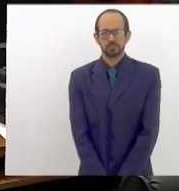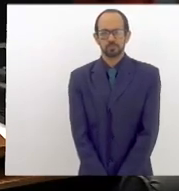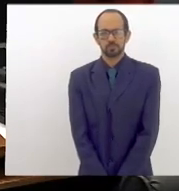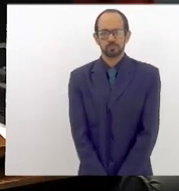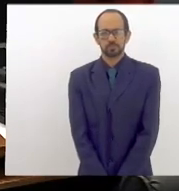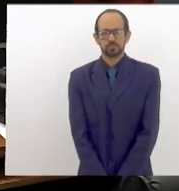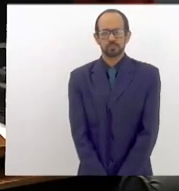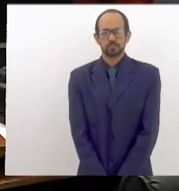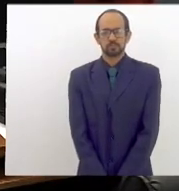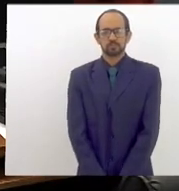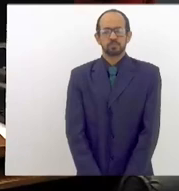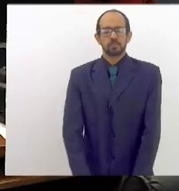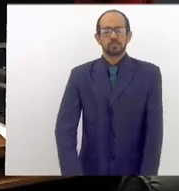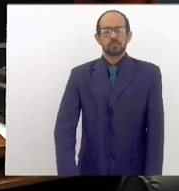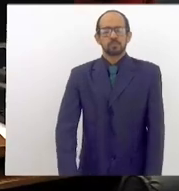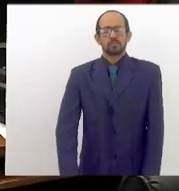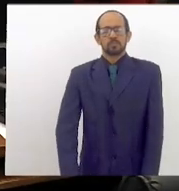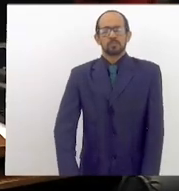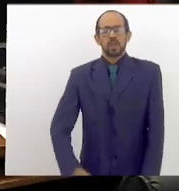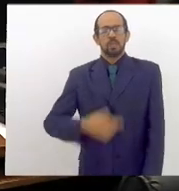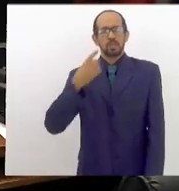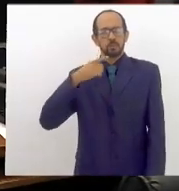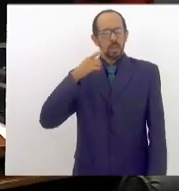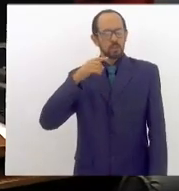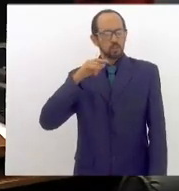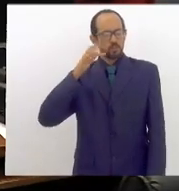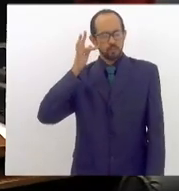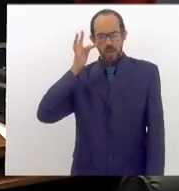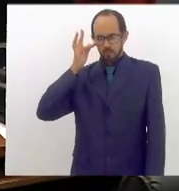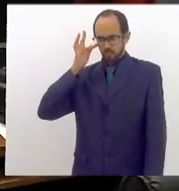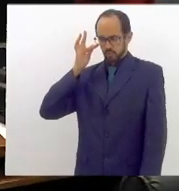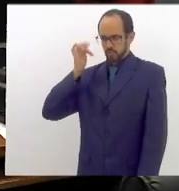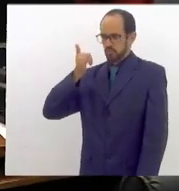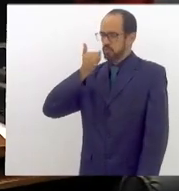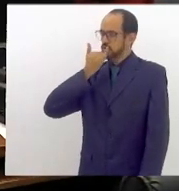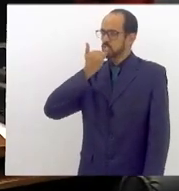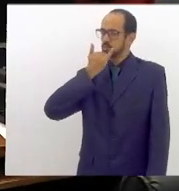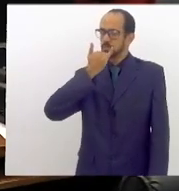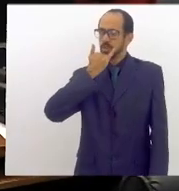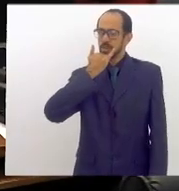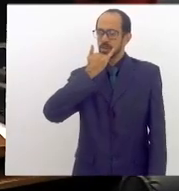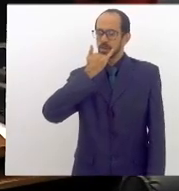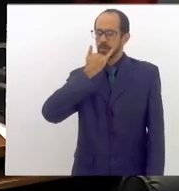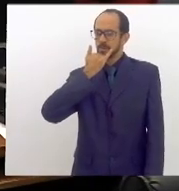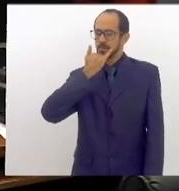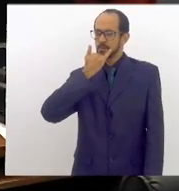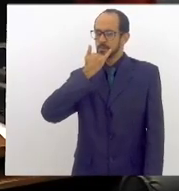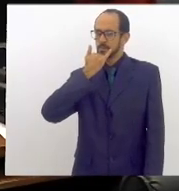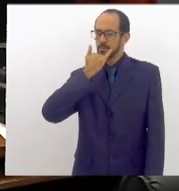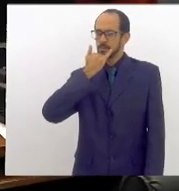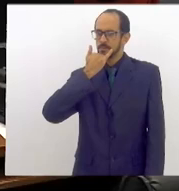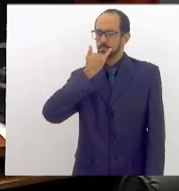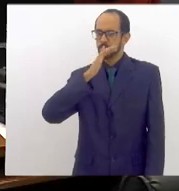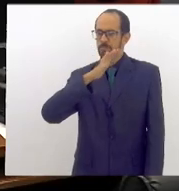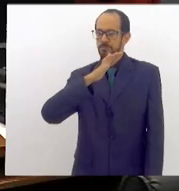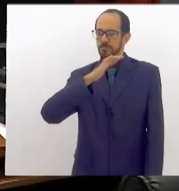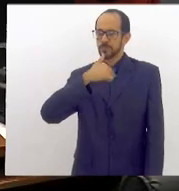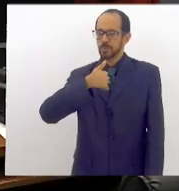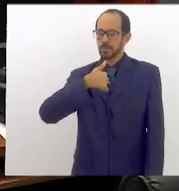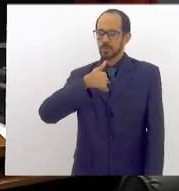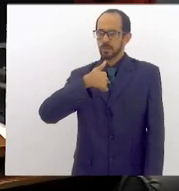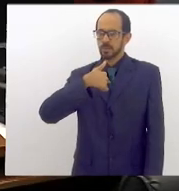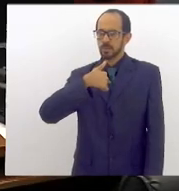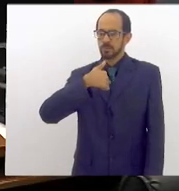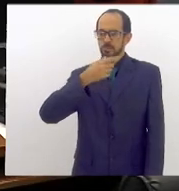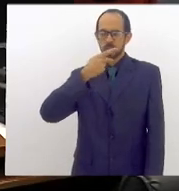Deputado Flávio desculpa eu tinha entendido que ele falou terminou não tinha entendido você